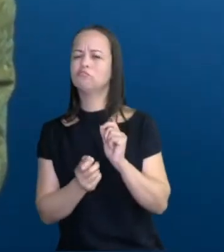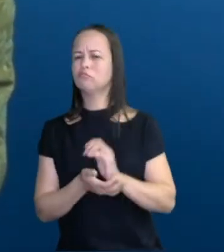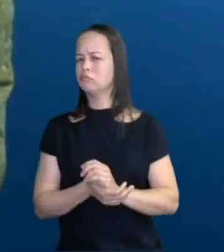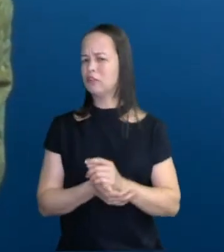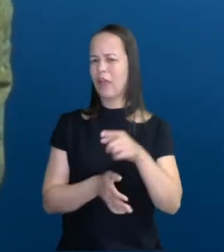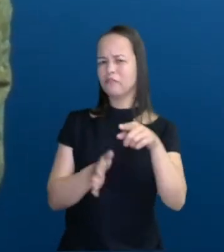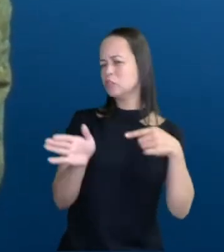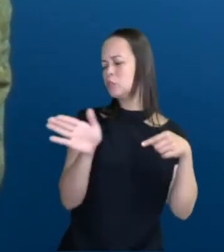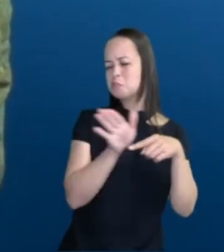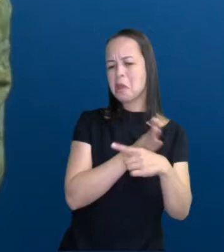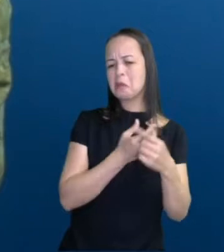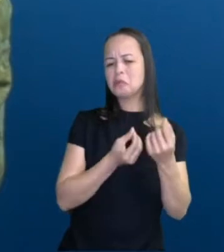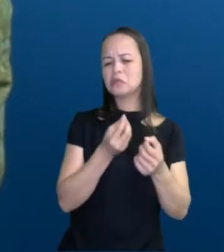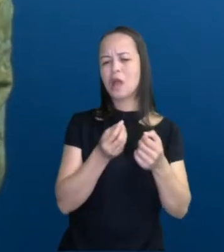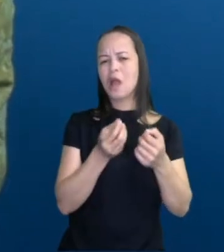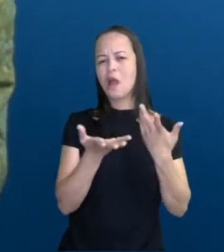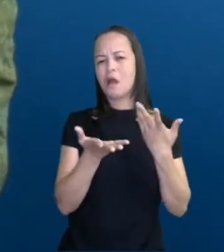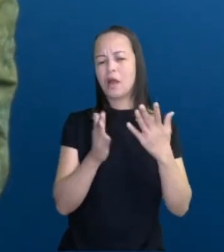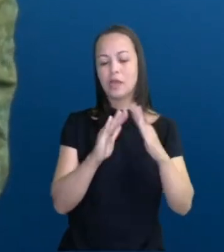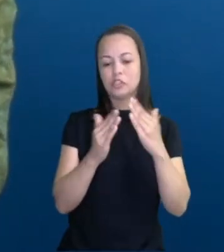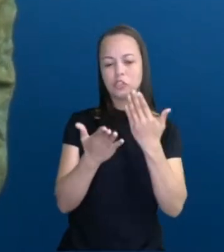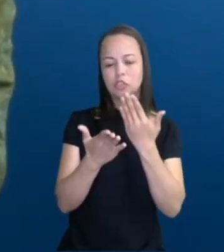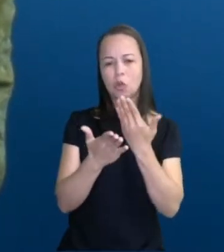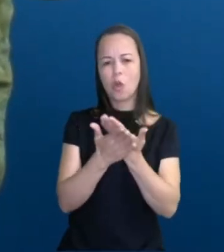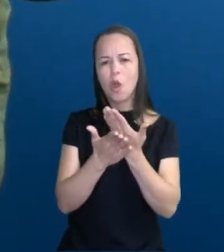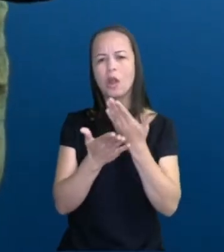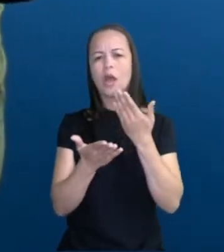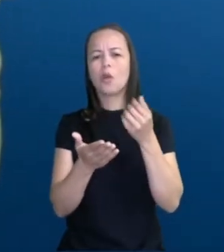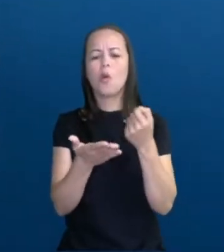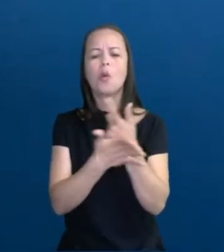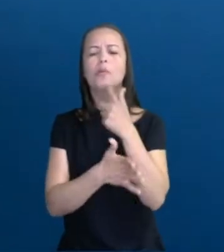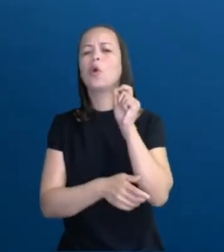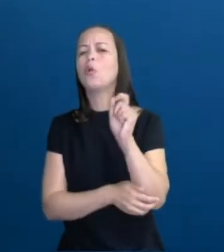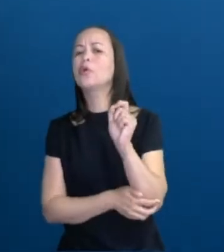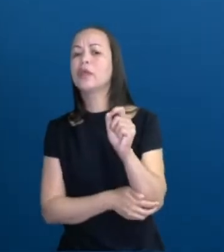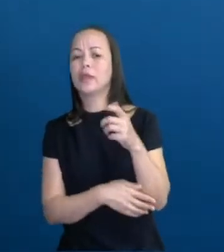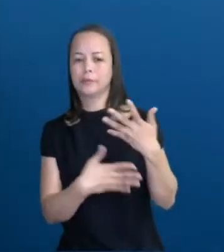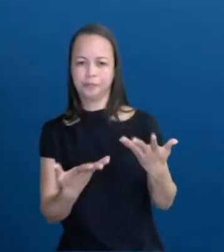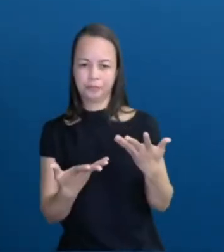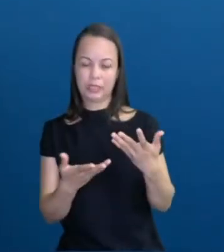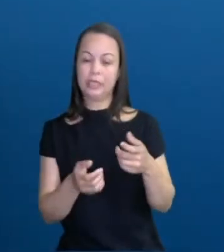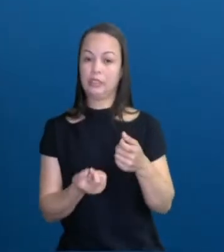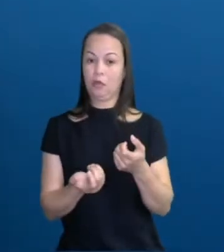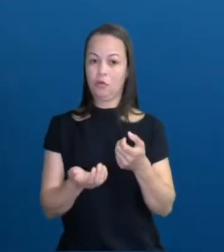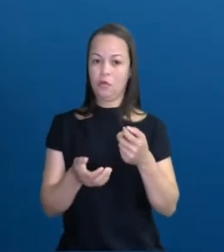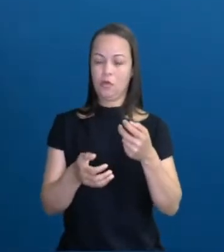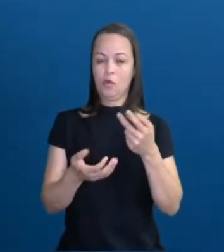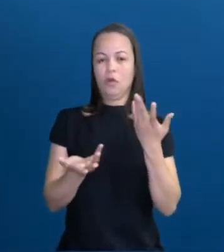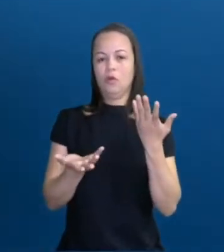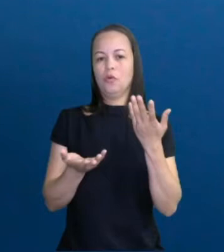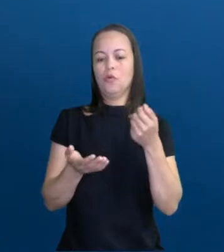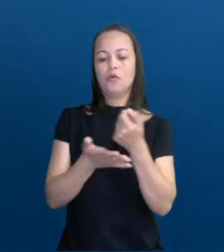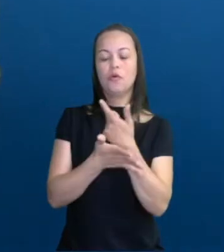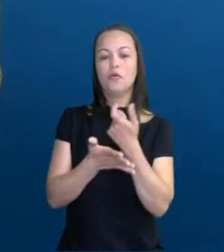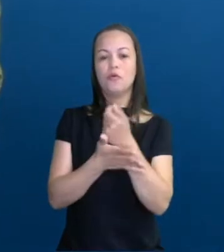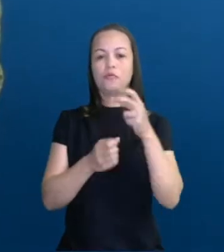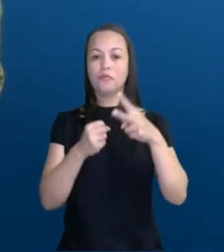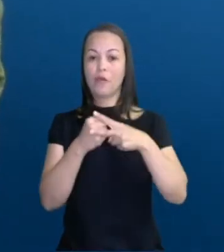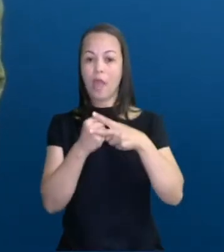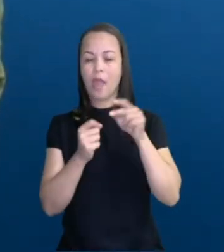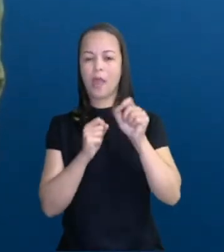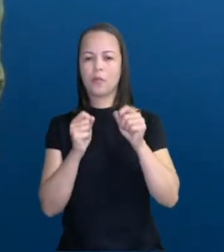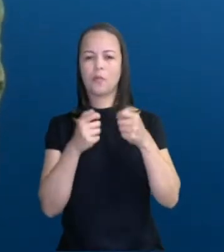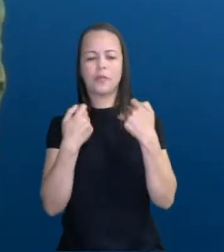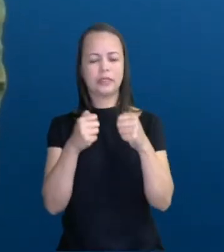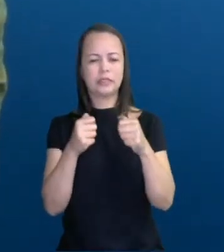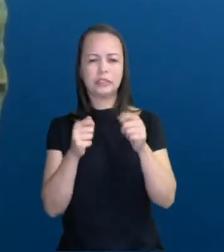a escola comprou o quê? Porque quem compra, compra alguma coisa. Então, percebam que o verbo comprar, ele possui um sentido incompleto.